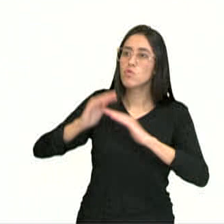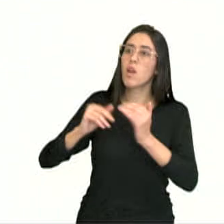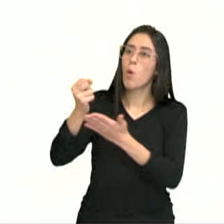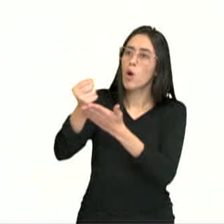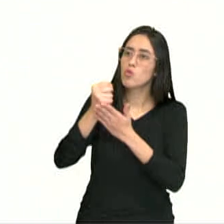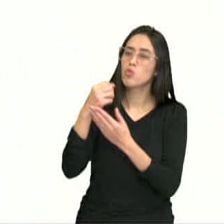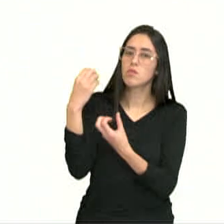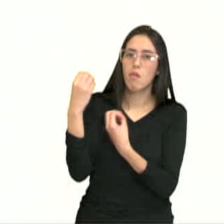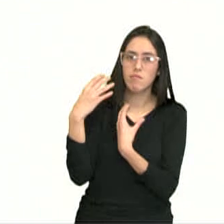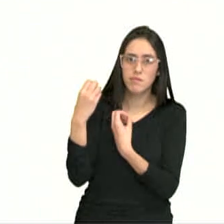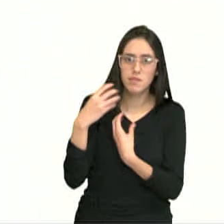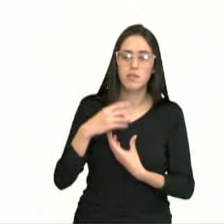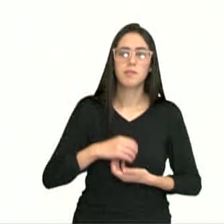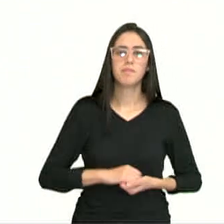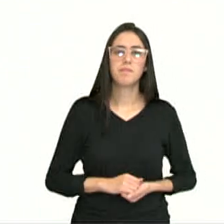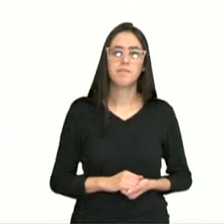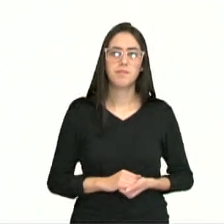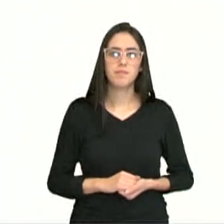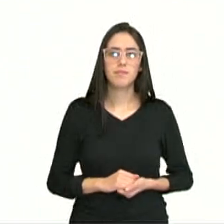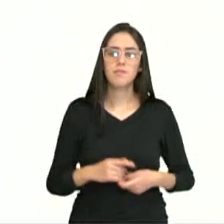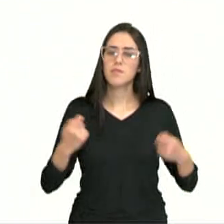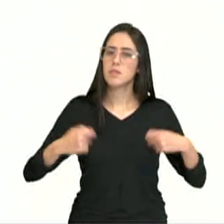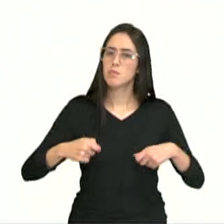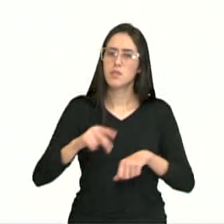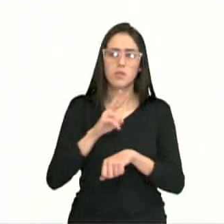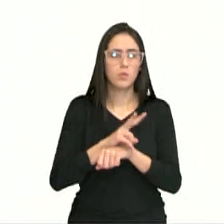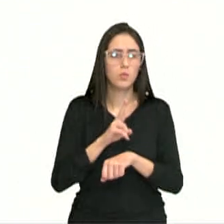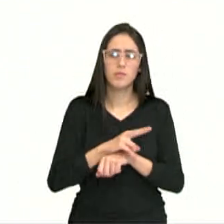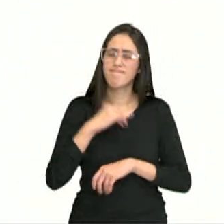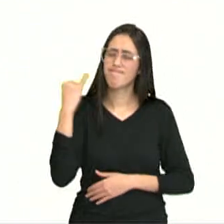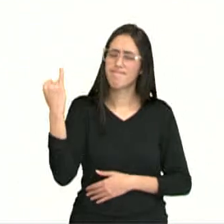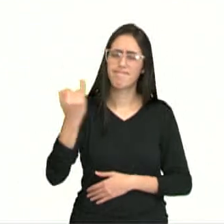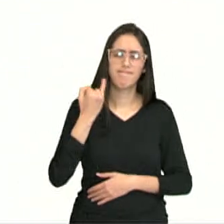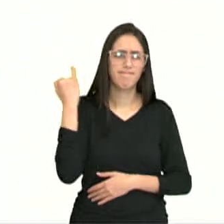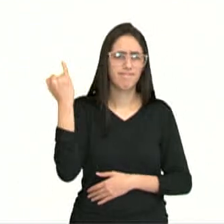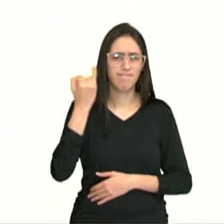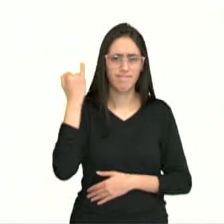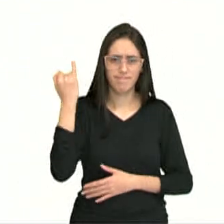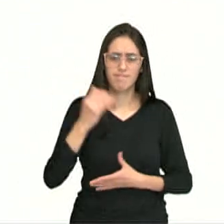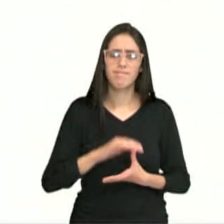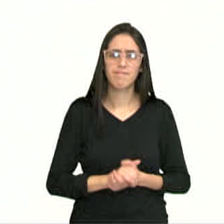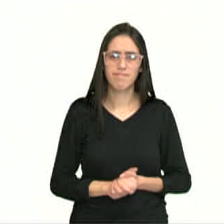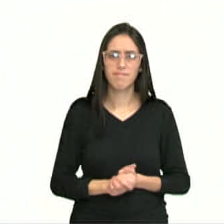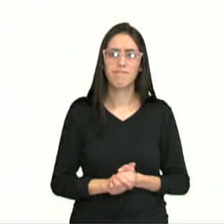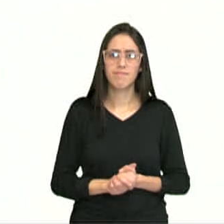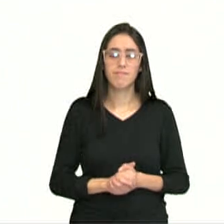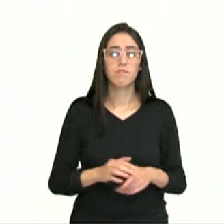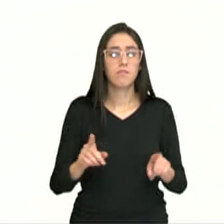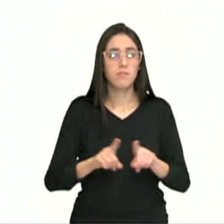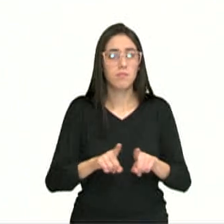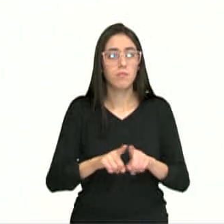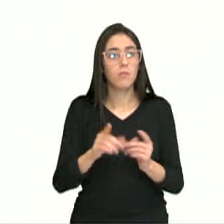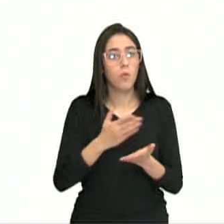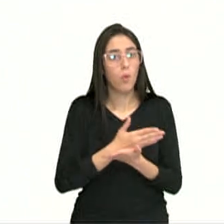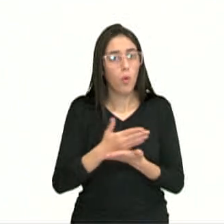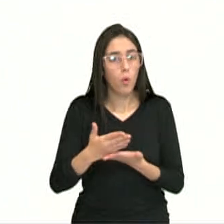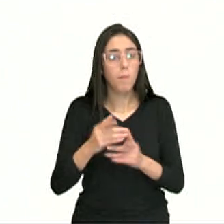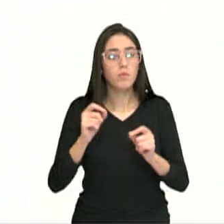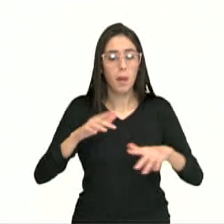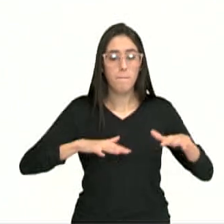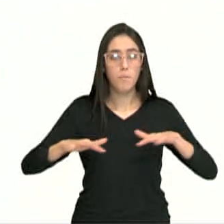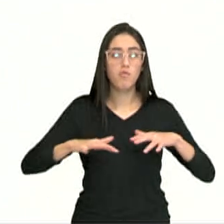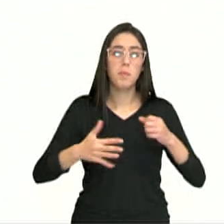prática. Todos os cuidados são extremamente necessários. Iniciação sempre com movimentos básicos